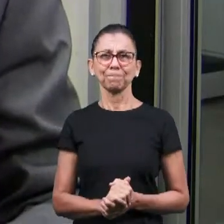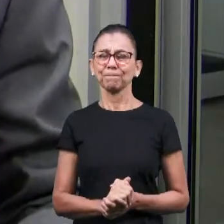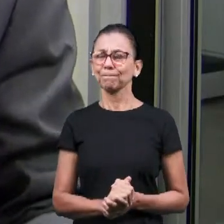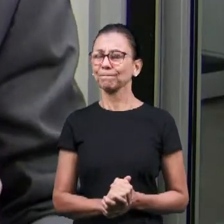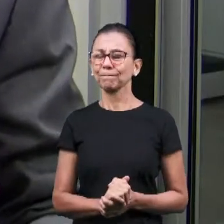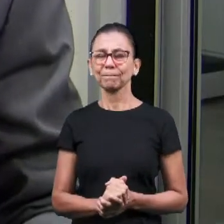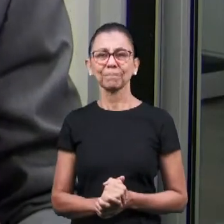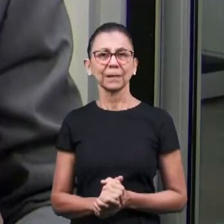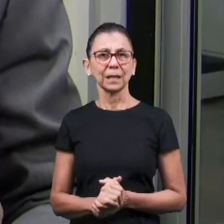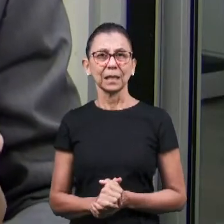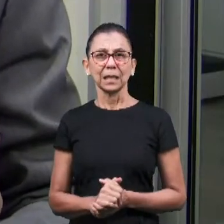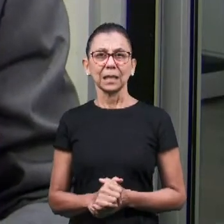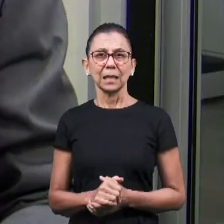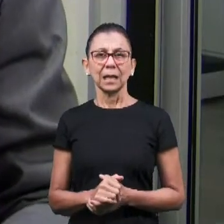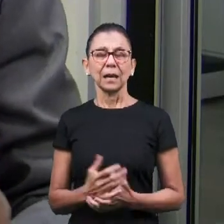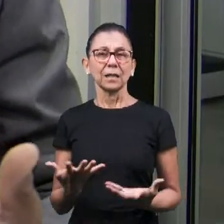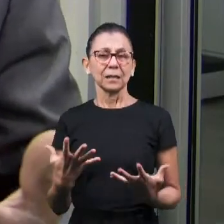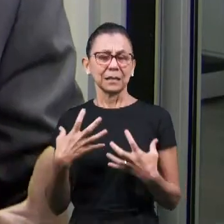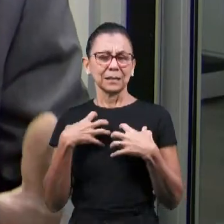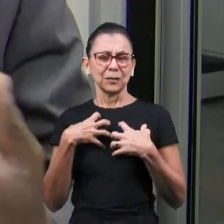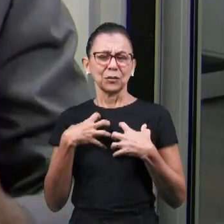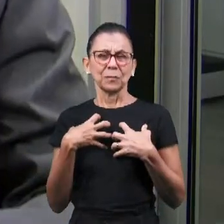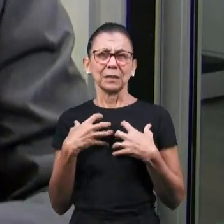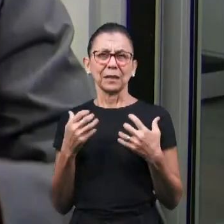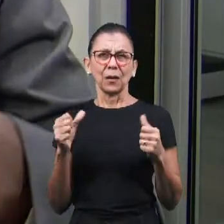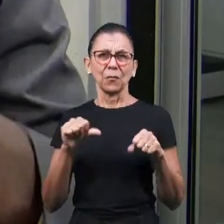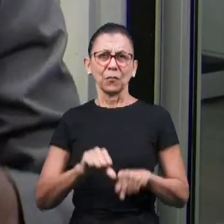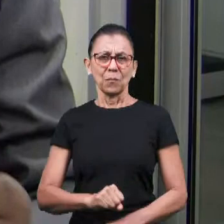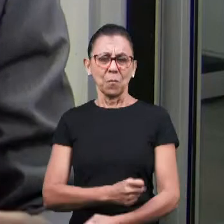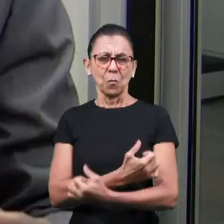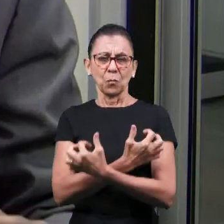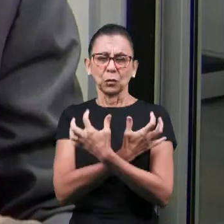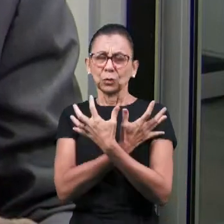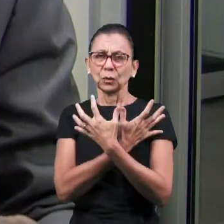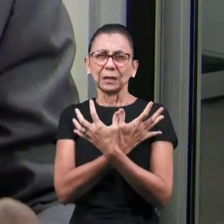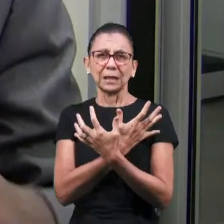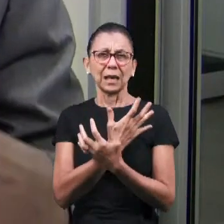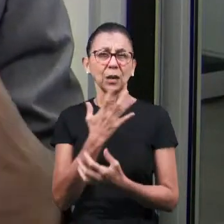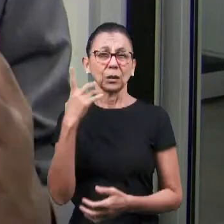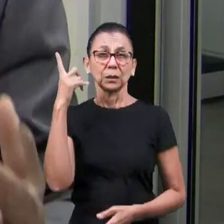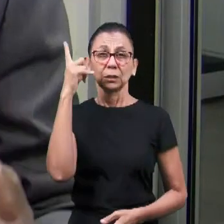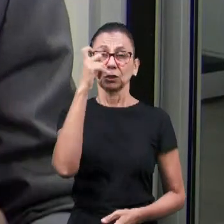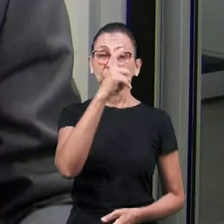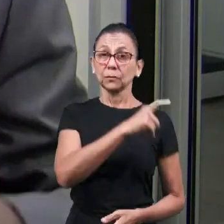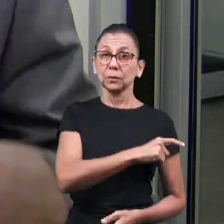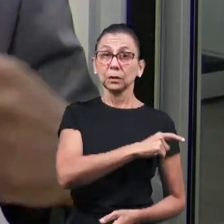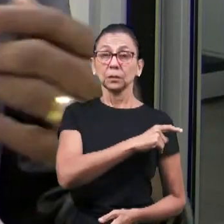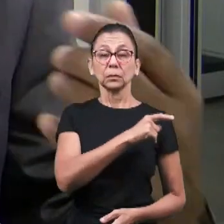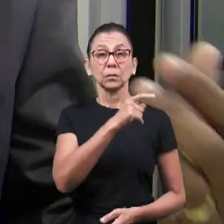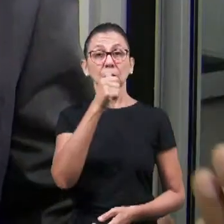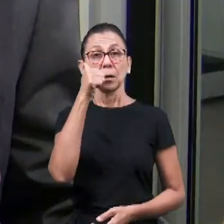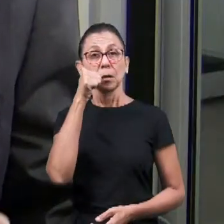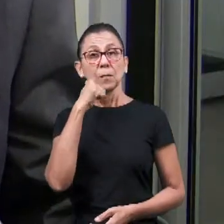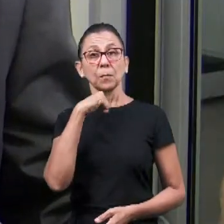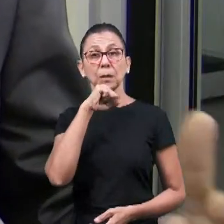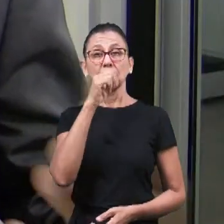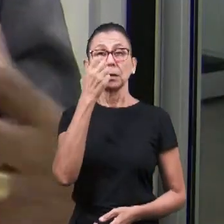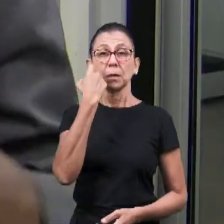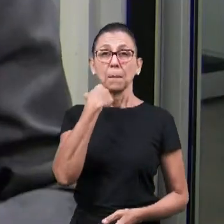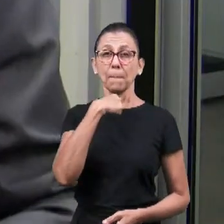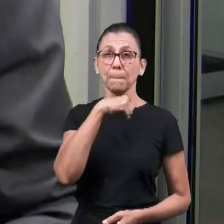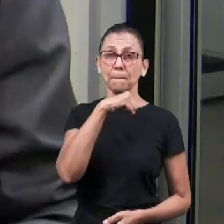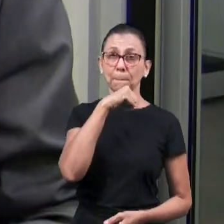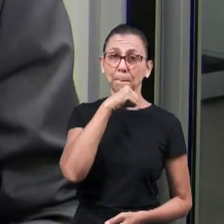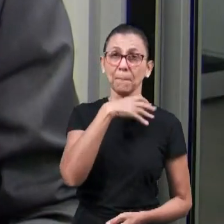Famílias desesperadas, pais, esposas, filhos, muitas experiências, pessoas aceitando Jesus, pessoas